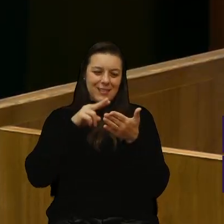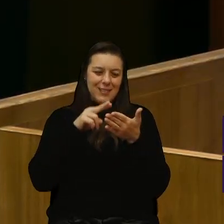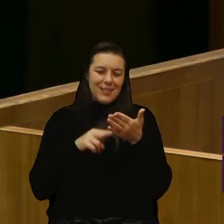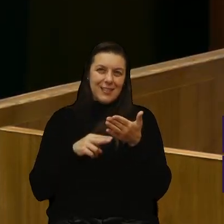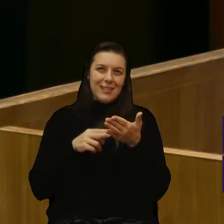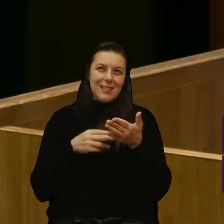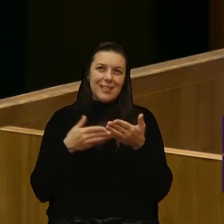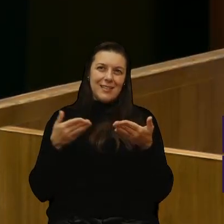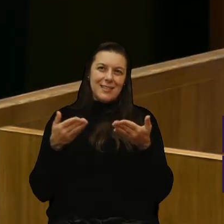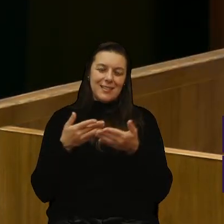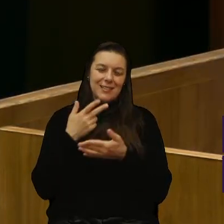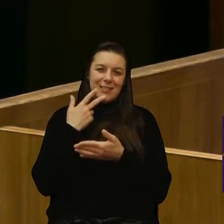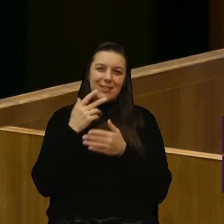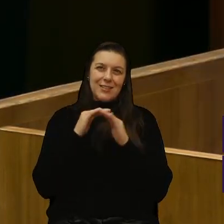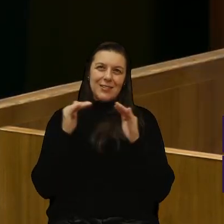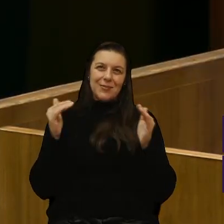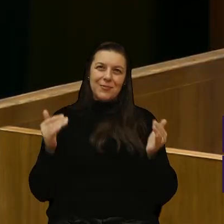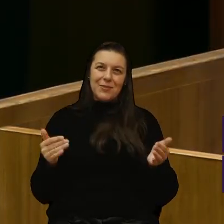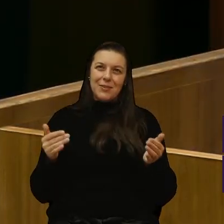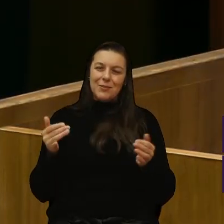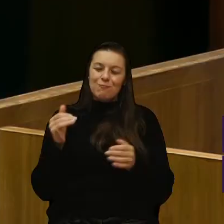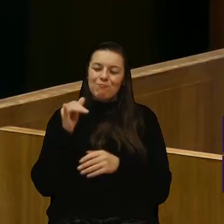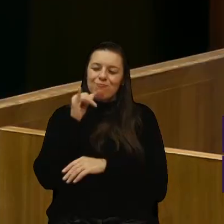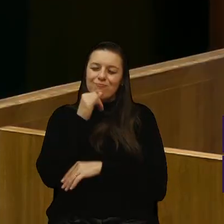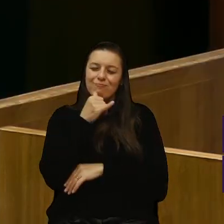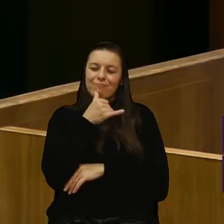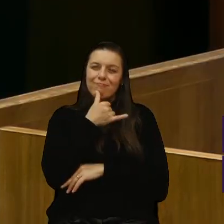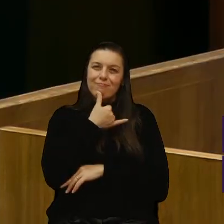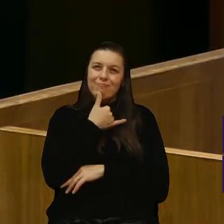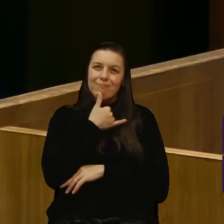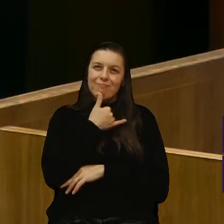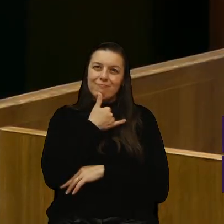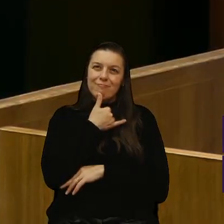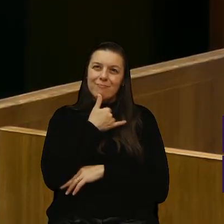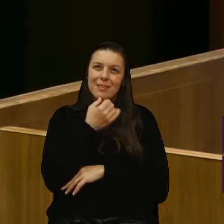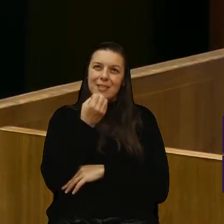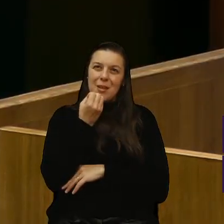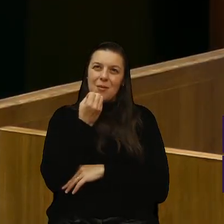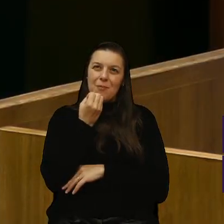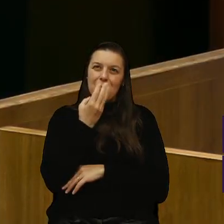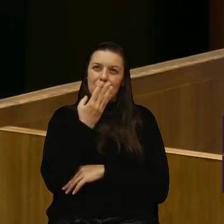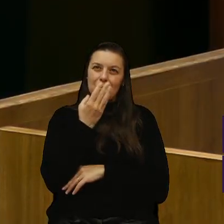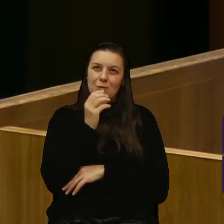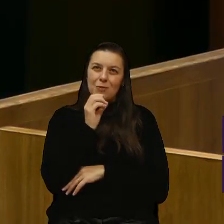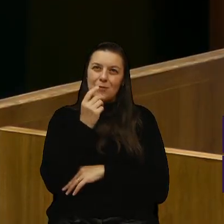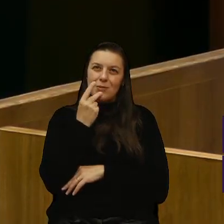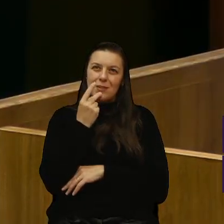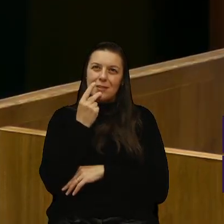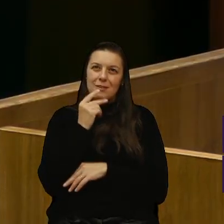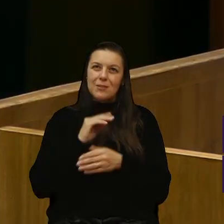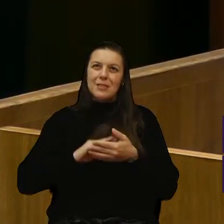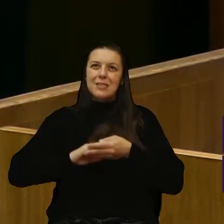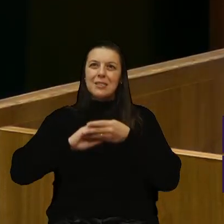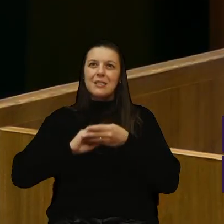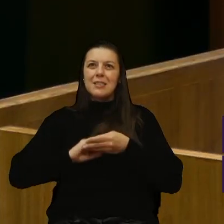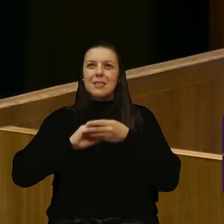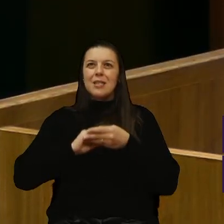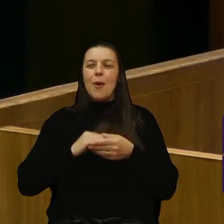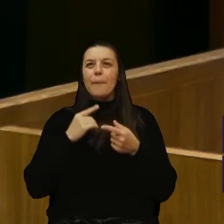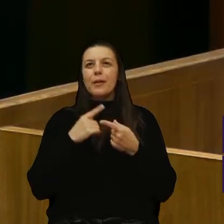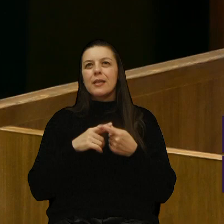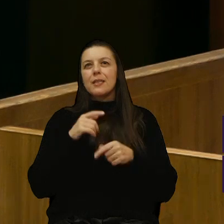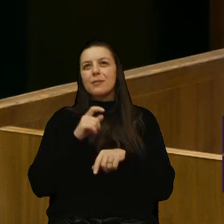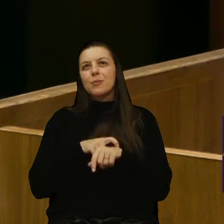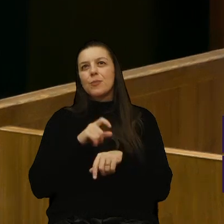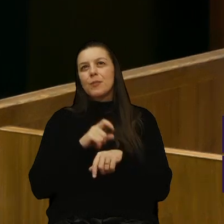dizia na mesa que eu sinto muito, mas eu não vou conseguir fazer só uma saudação. Porque para mim esse momento é